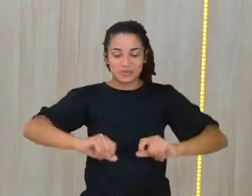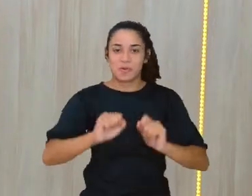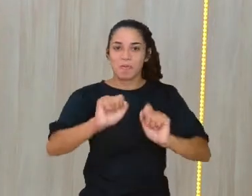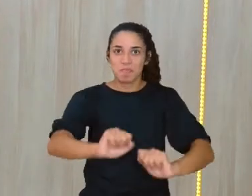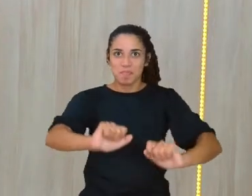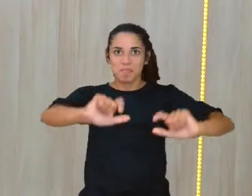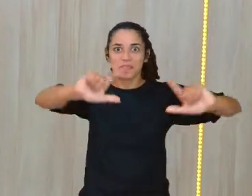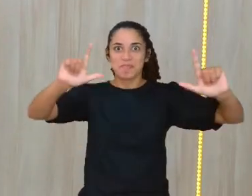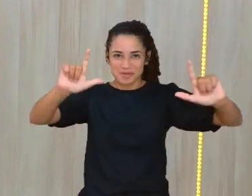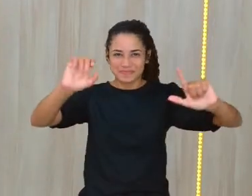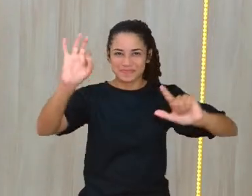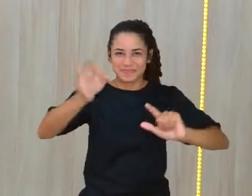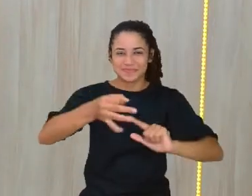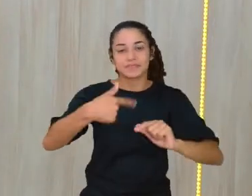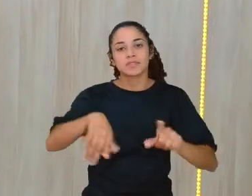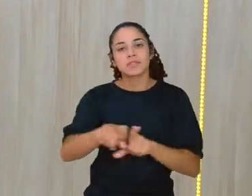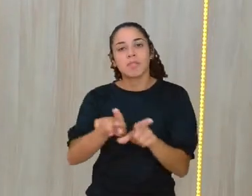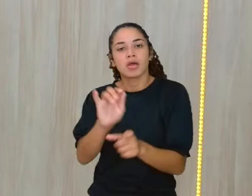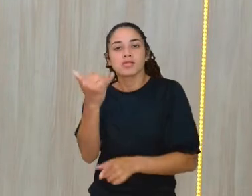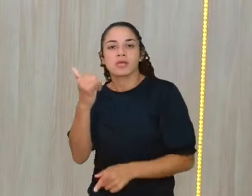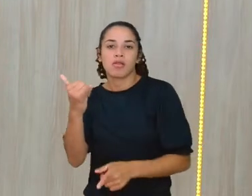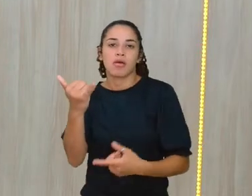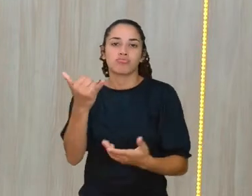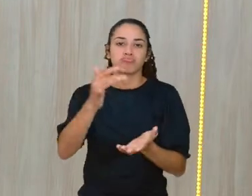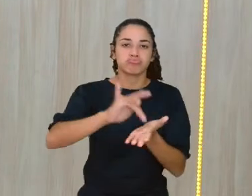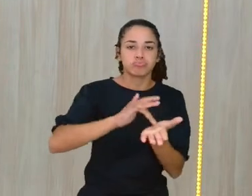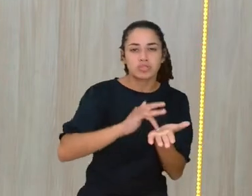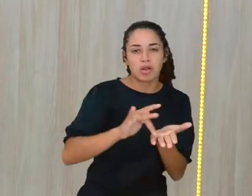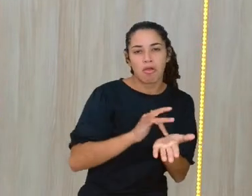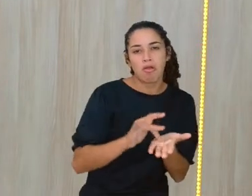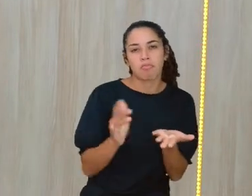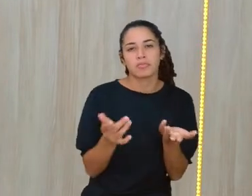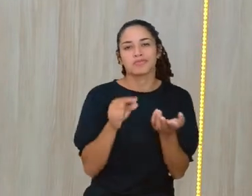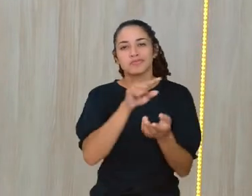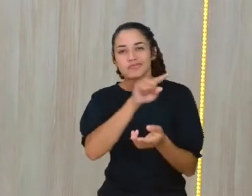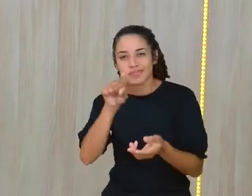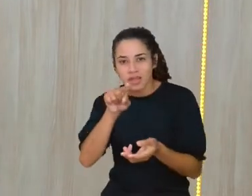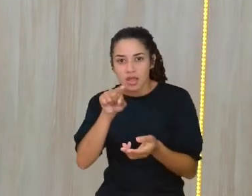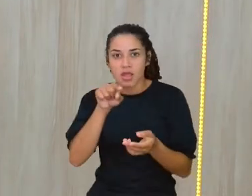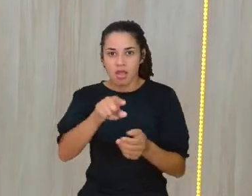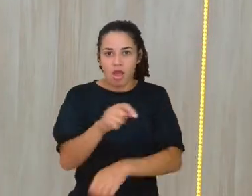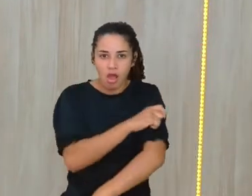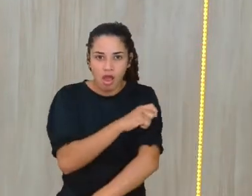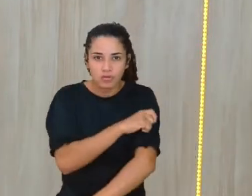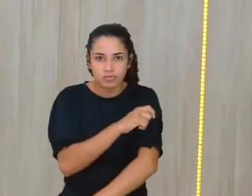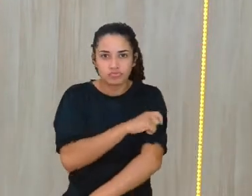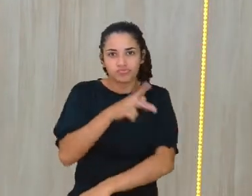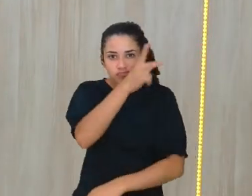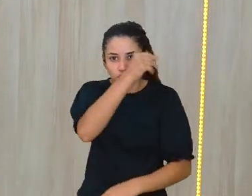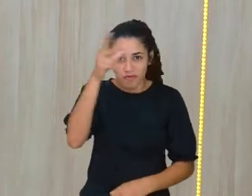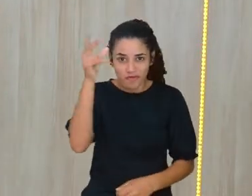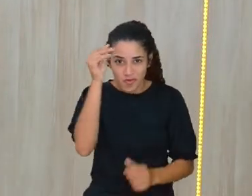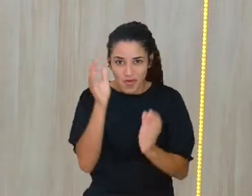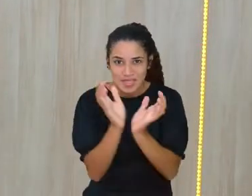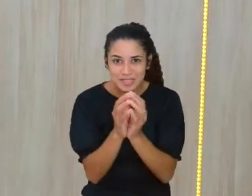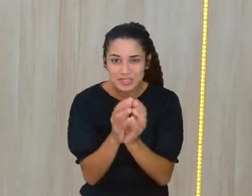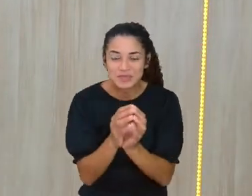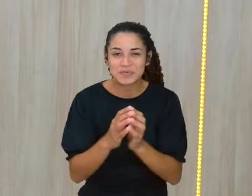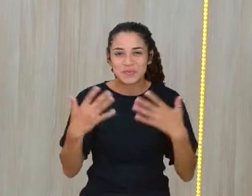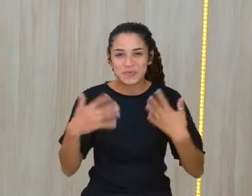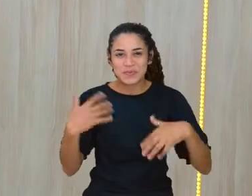né? No celular, no seu tablet. Você, aluno da Rede Municipal do Recife, o tablet que a prefeitura te